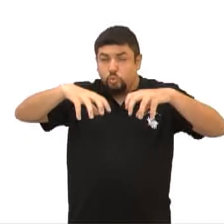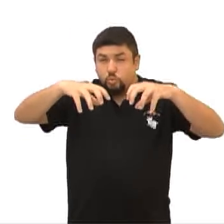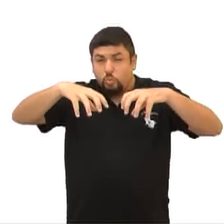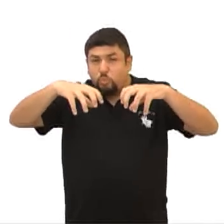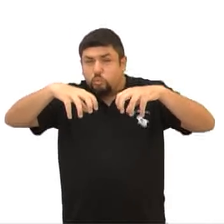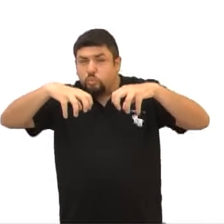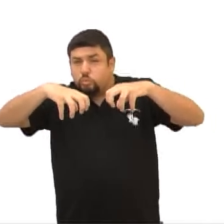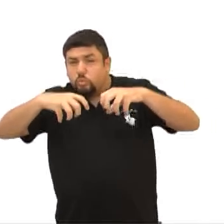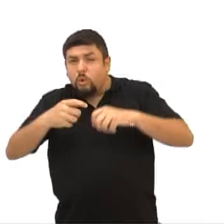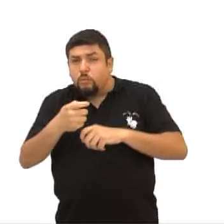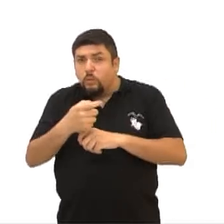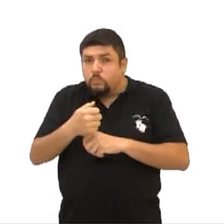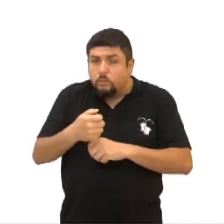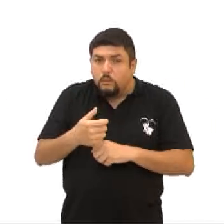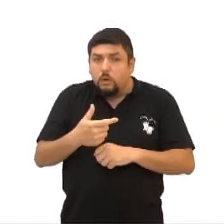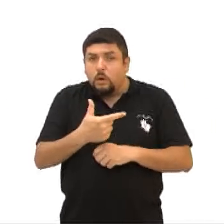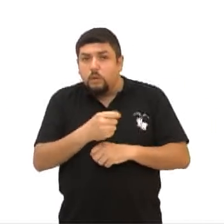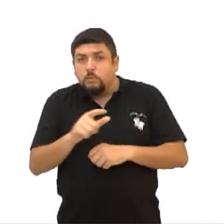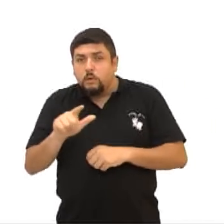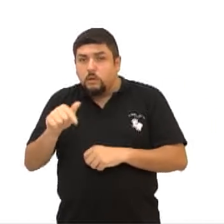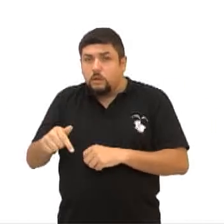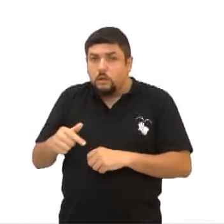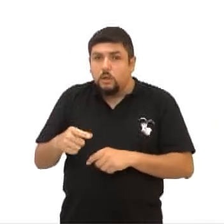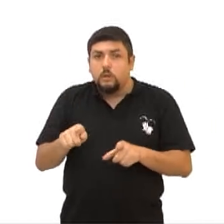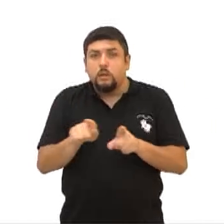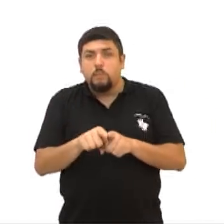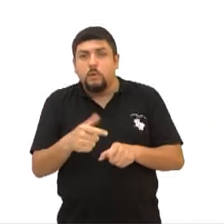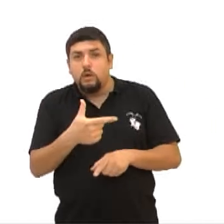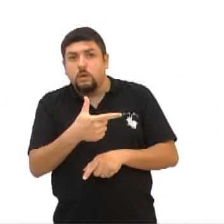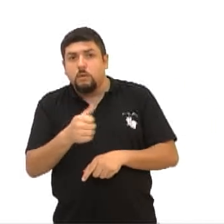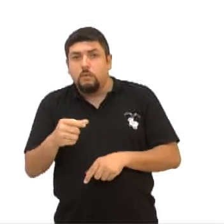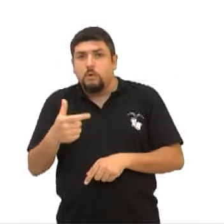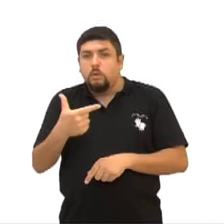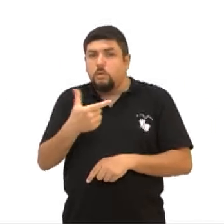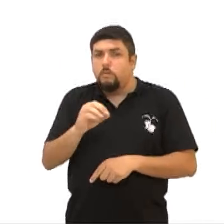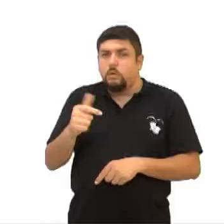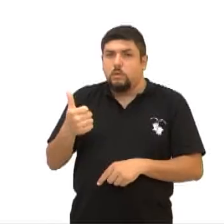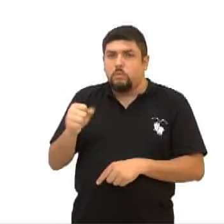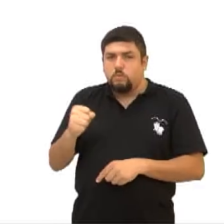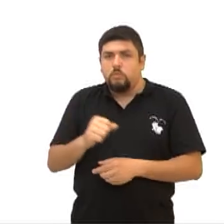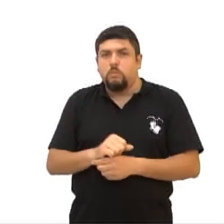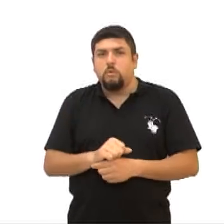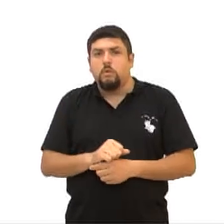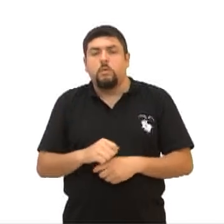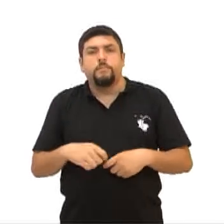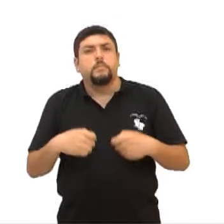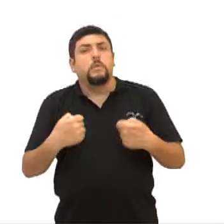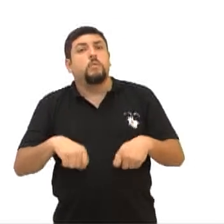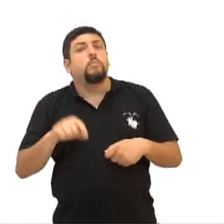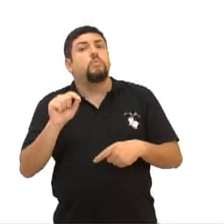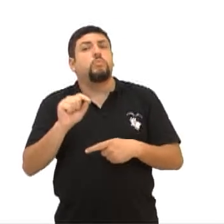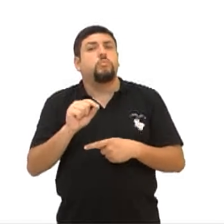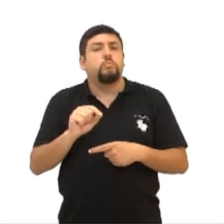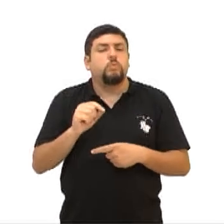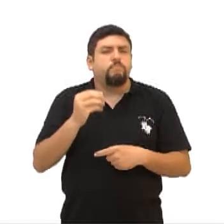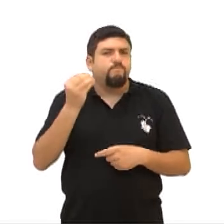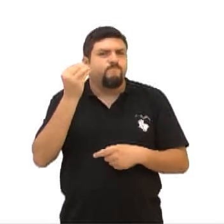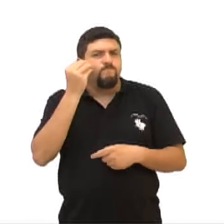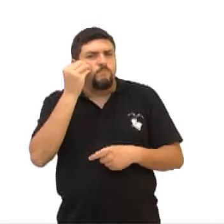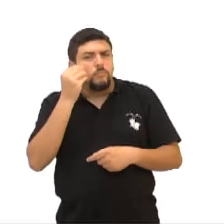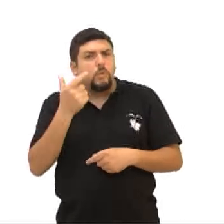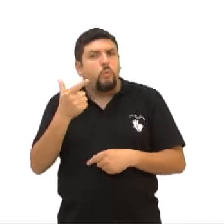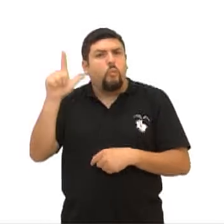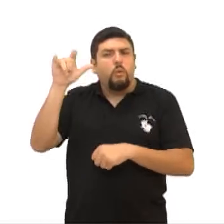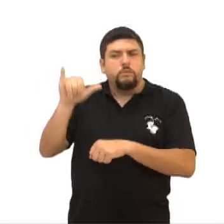em 2017, em 2018, a gente vai precisar de novo recorrer a outras